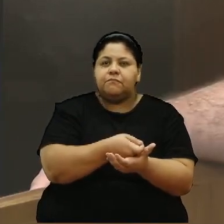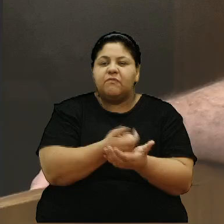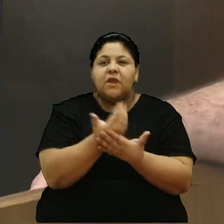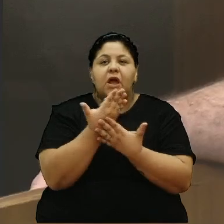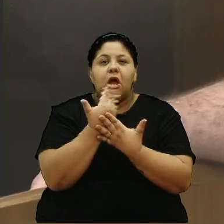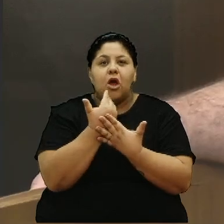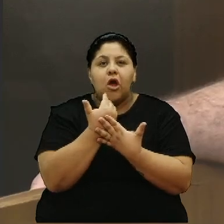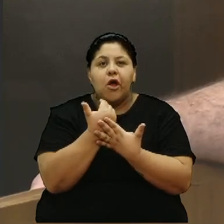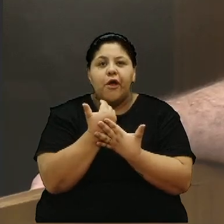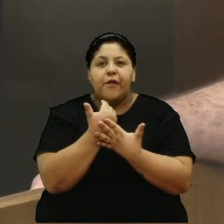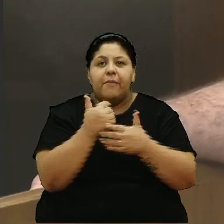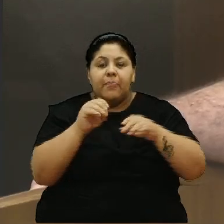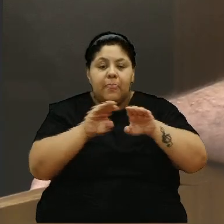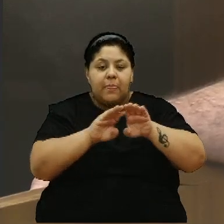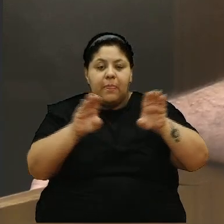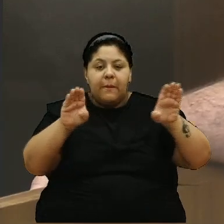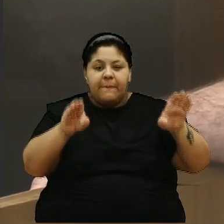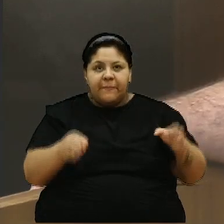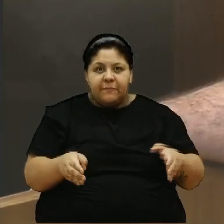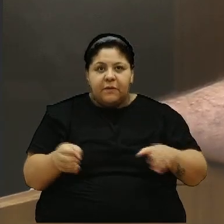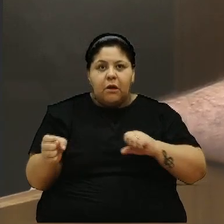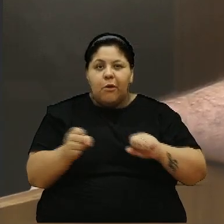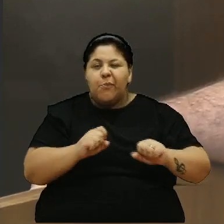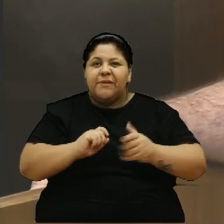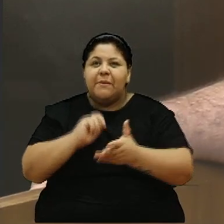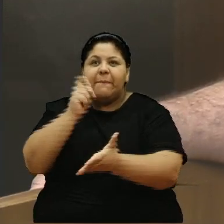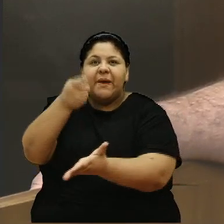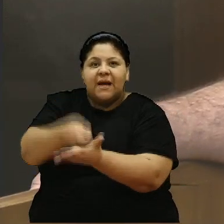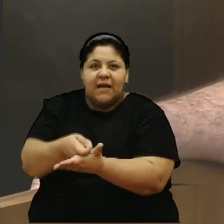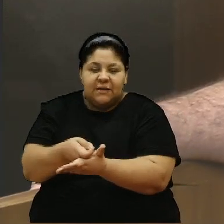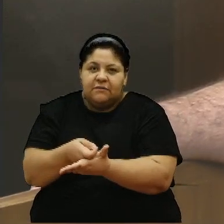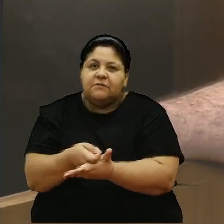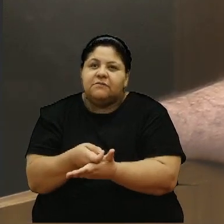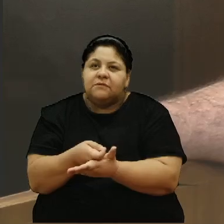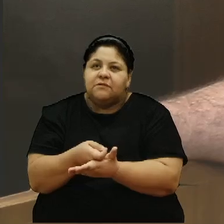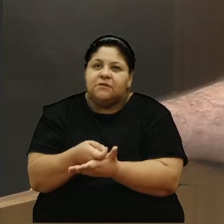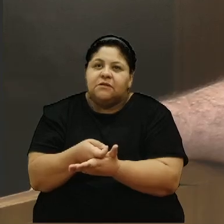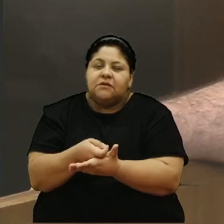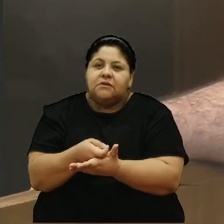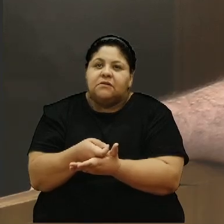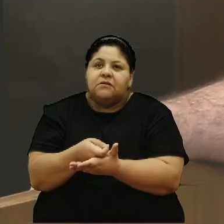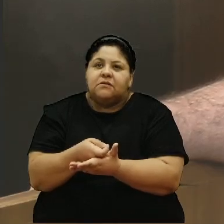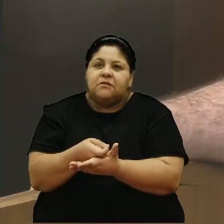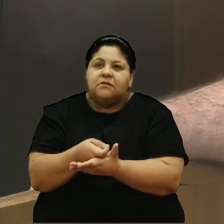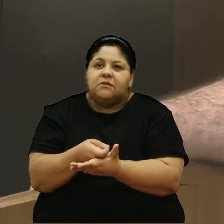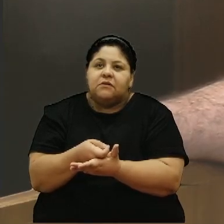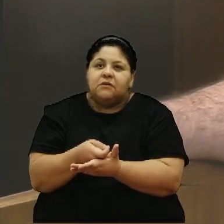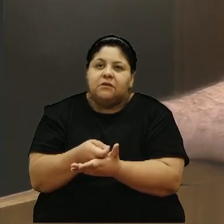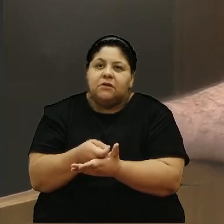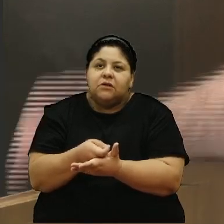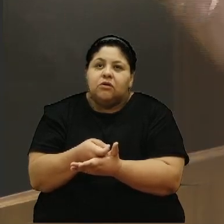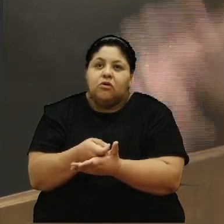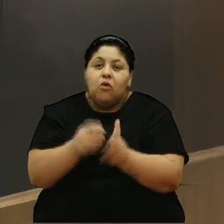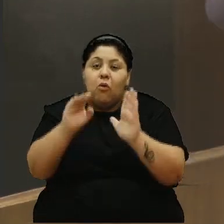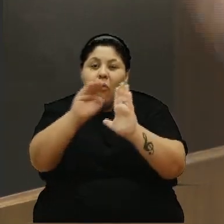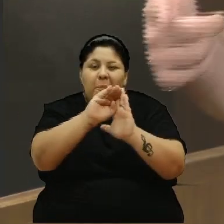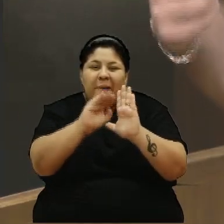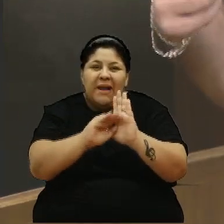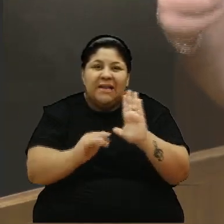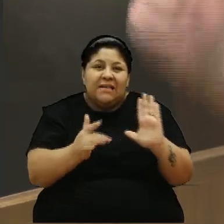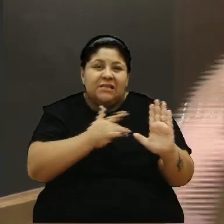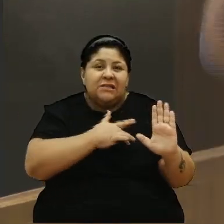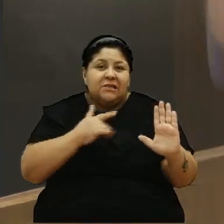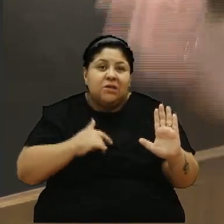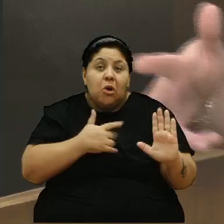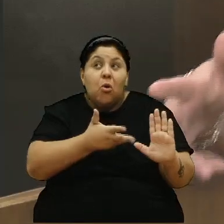alimento que bota na sua mesa, para poder pagar, por vezes até, um mísero plano de saúde, quando